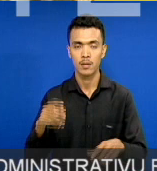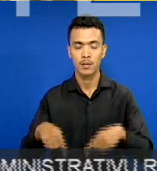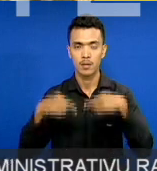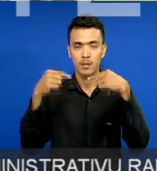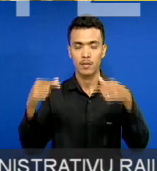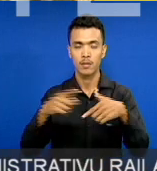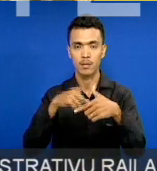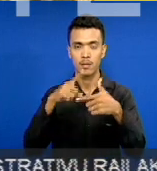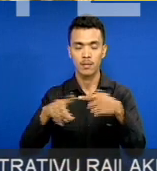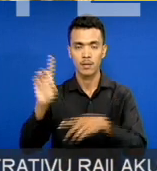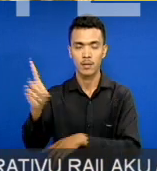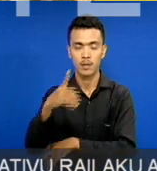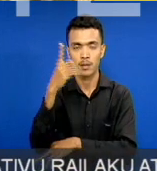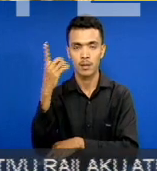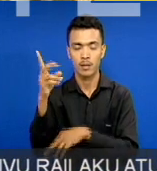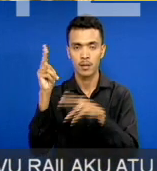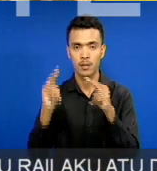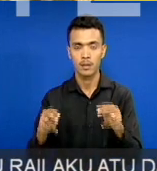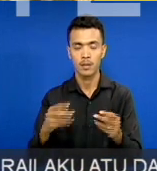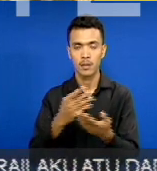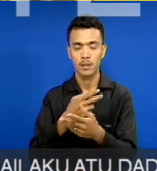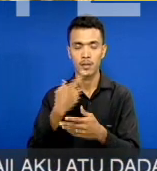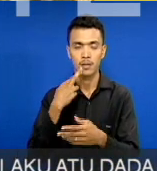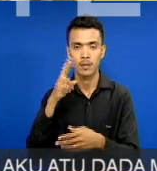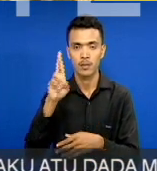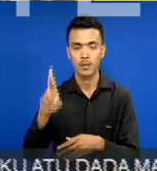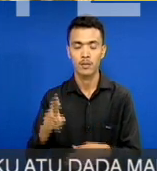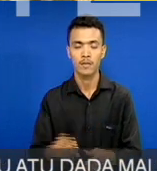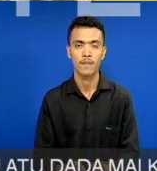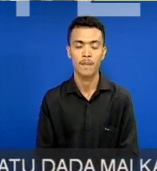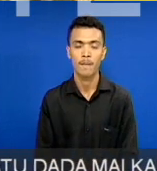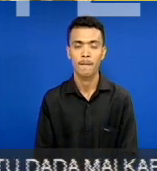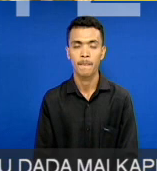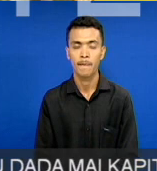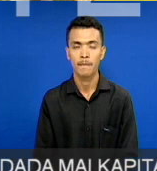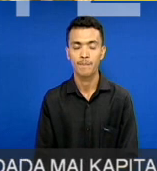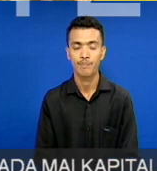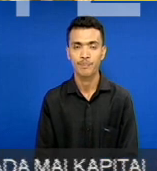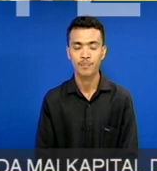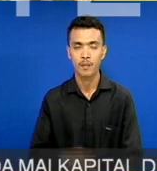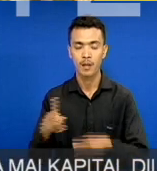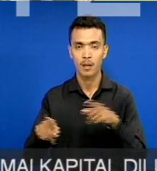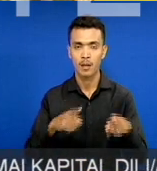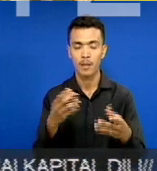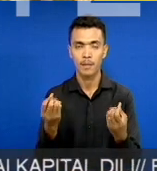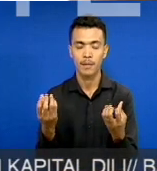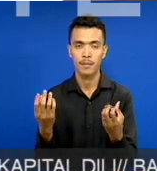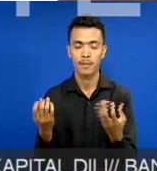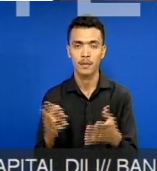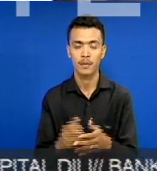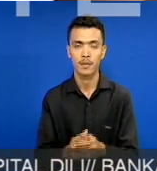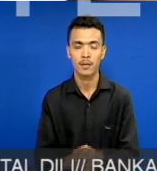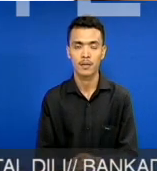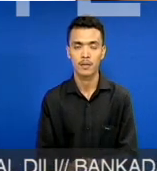usa, depois jadere sa ite tecnico sira imediatamente va resolve tia, mai vei dene o interiano, Kata klien di barak, tim tisai tal mirne,